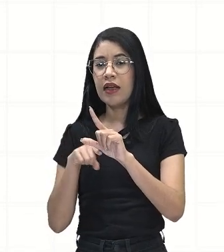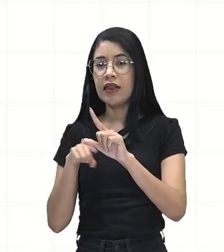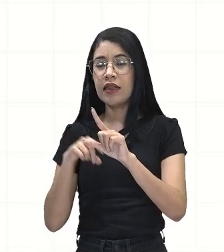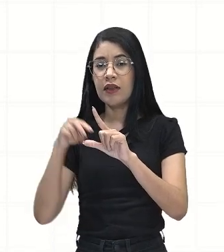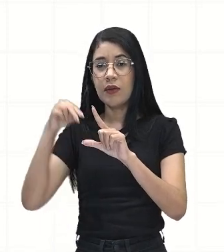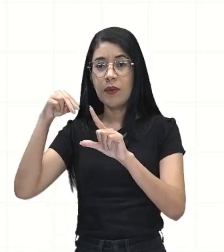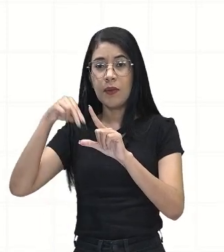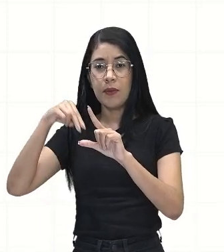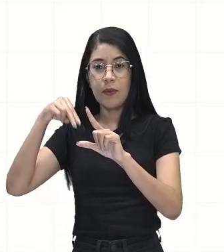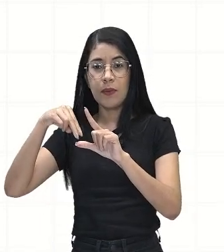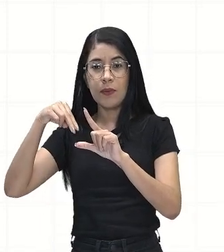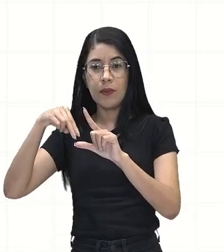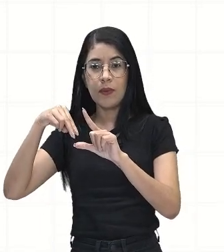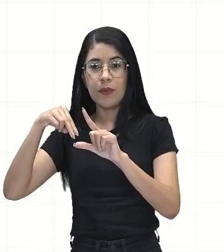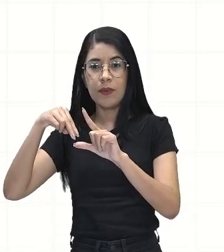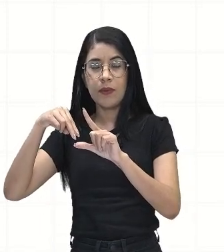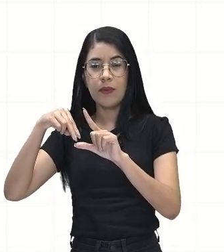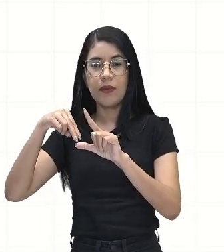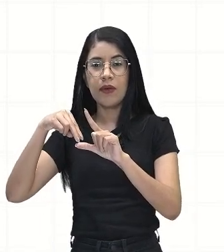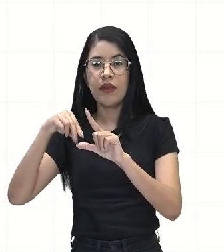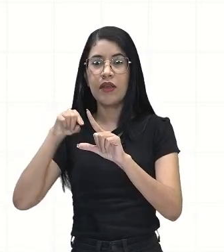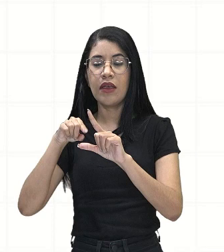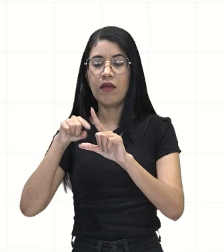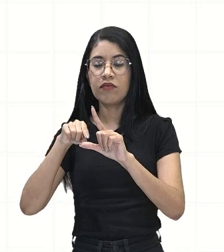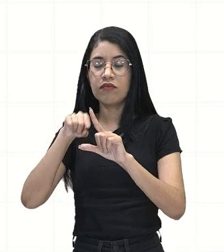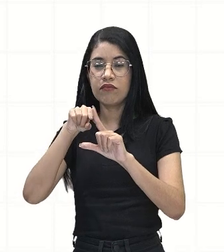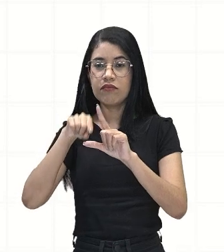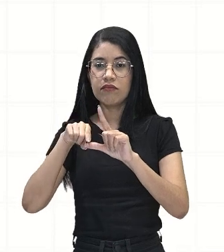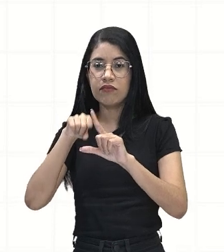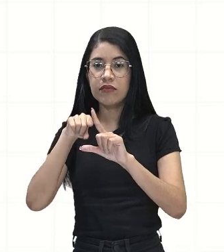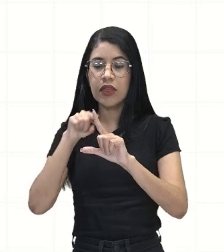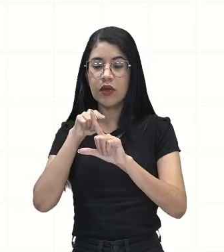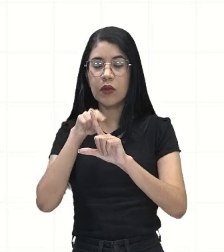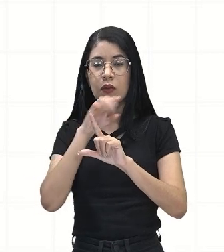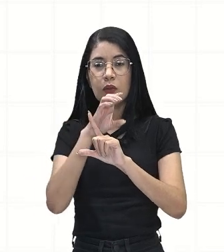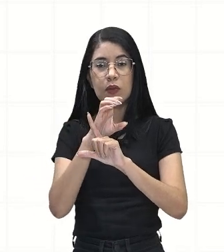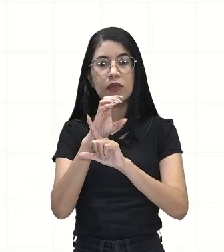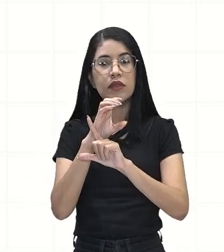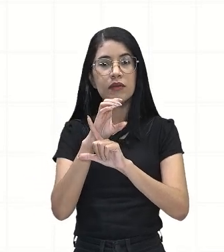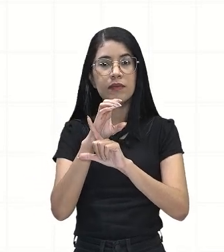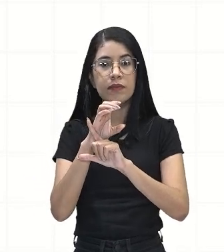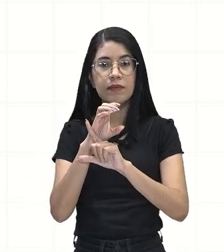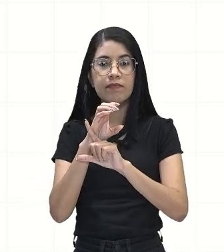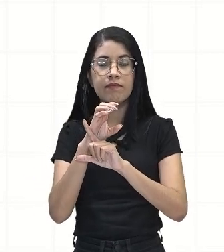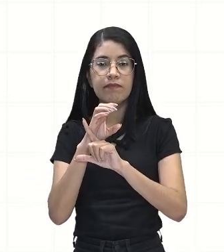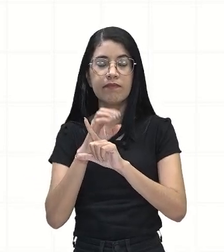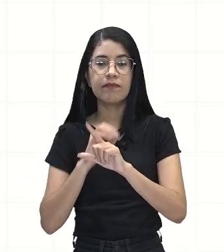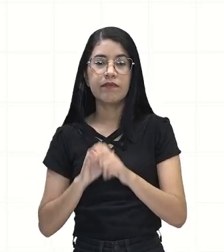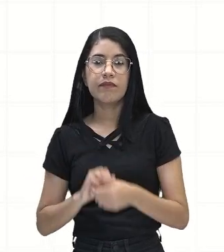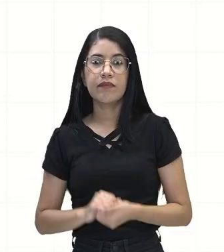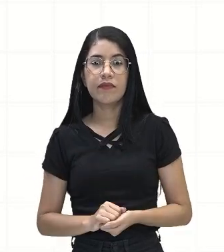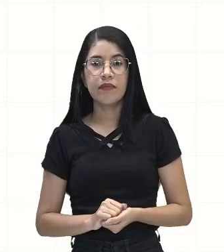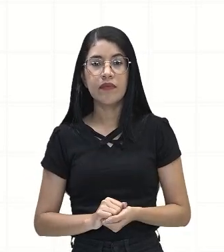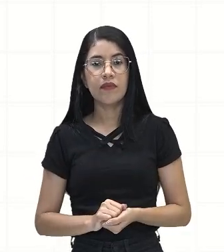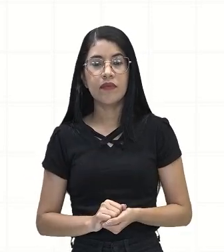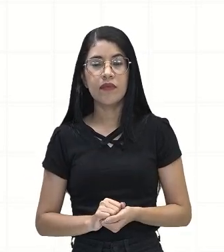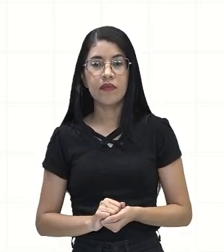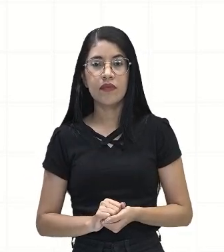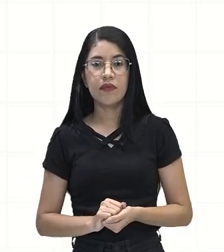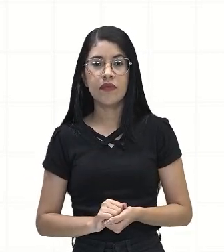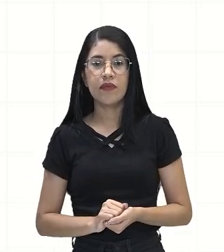o N. Quem é o N? É a projeção do C na hipotenusa do triângulo maior. Beleza? Então,